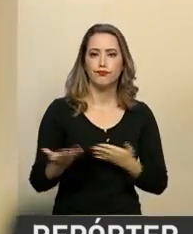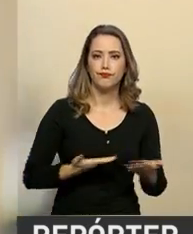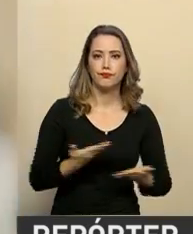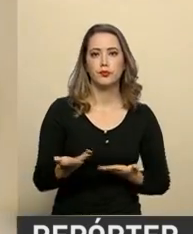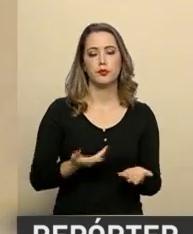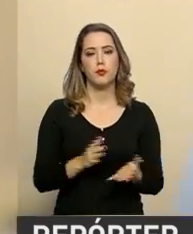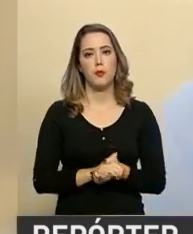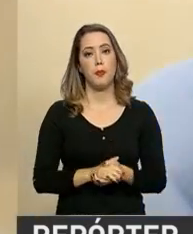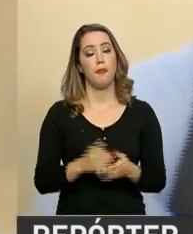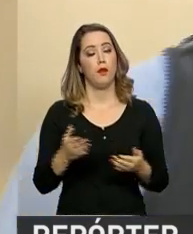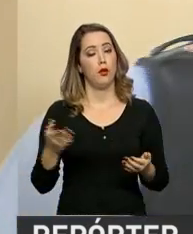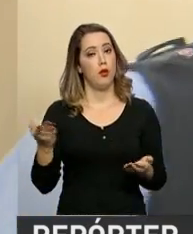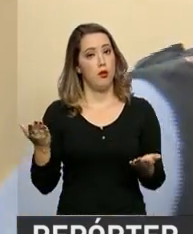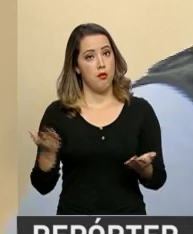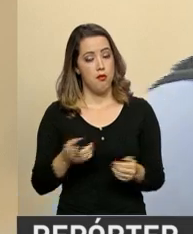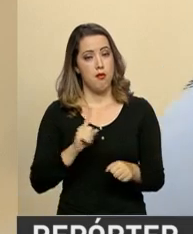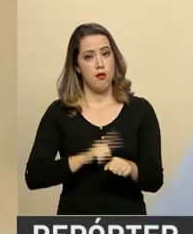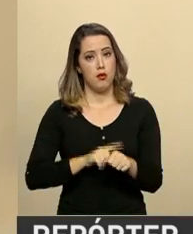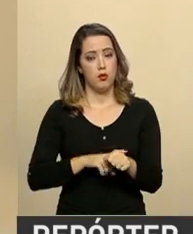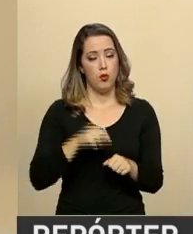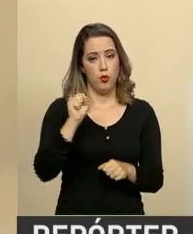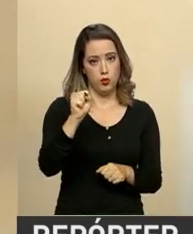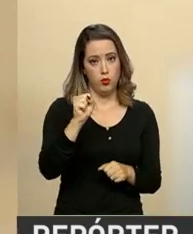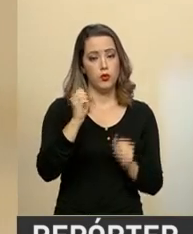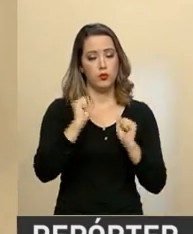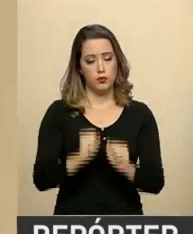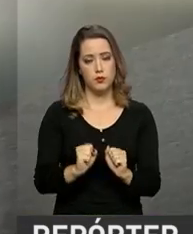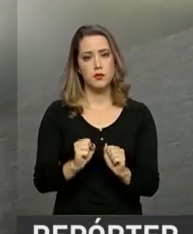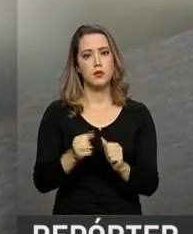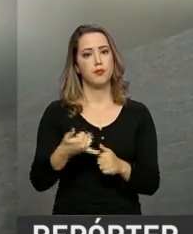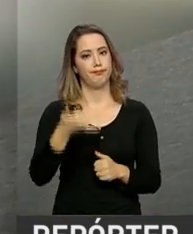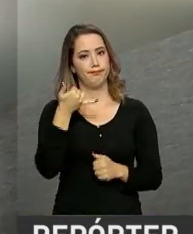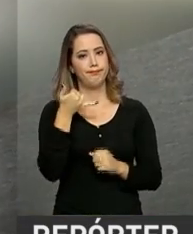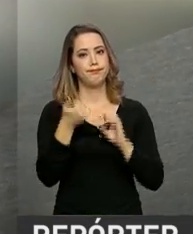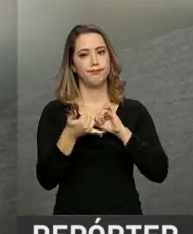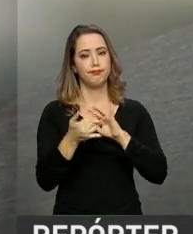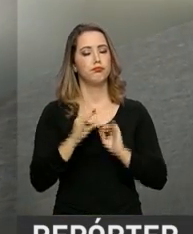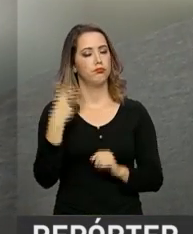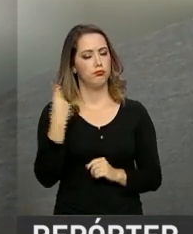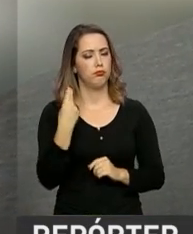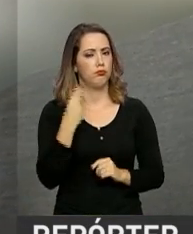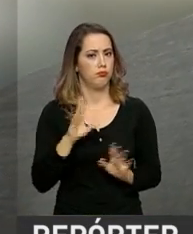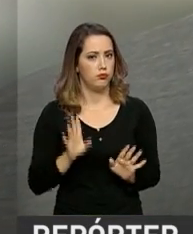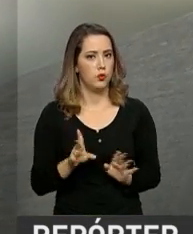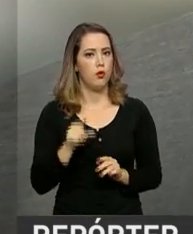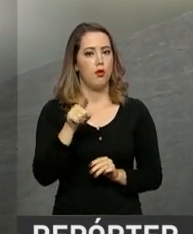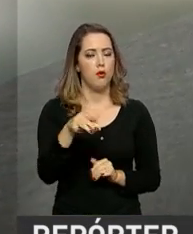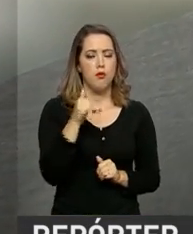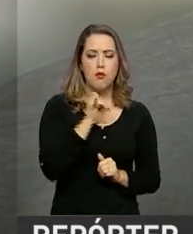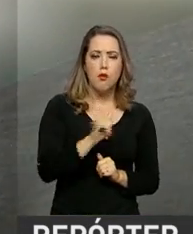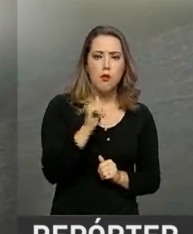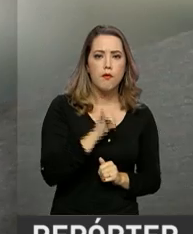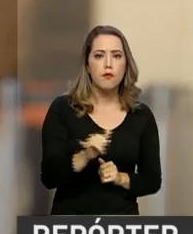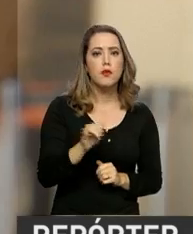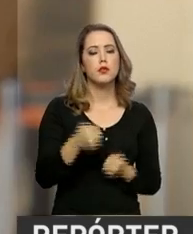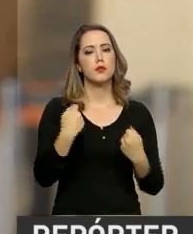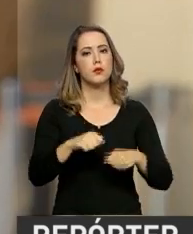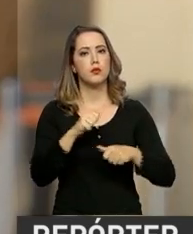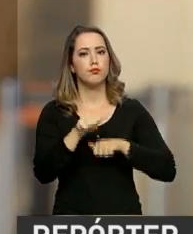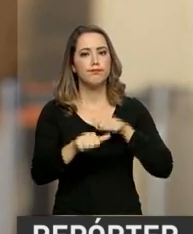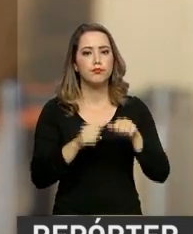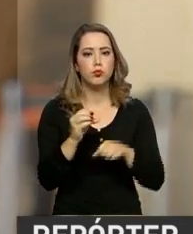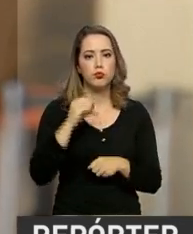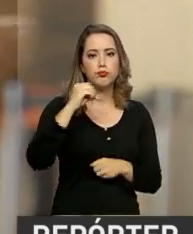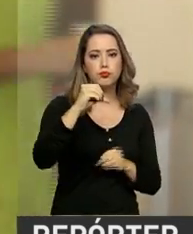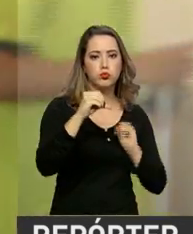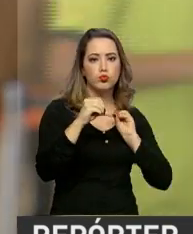por enquanto as ligações marcadas com oito dígitos ainda vão ser completadas os usuários vão receber mensagens com orientações